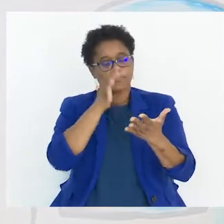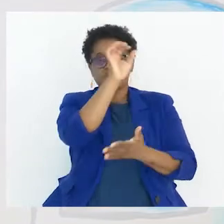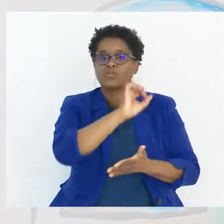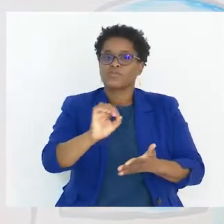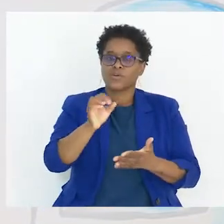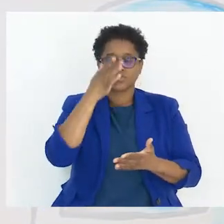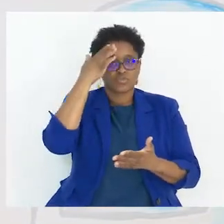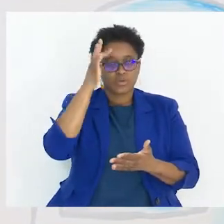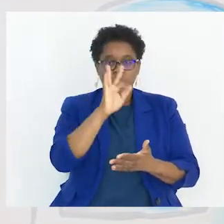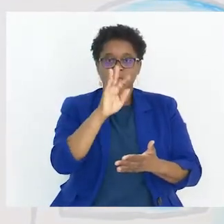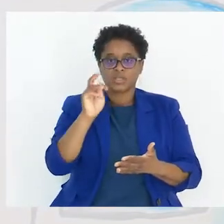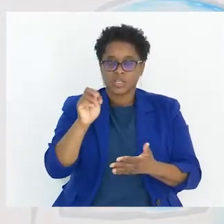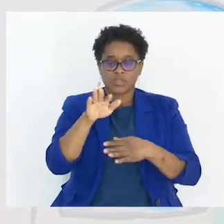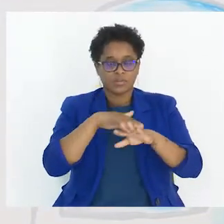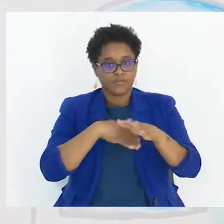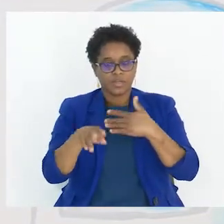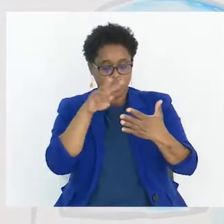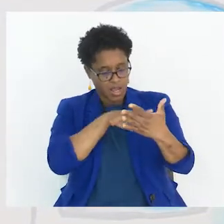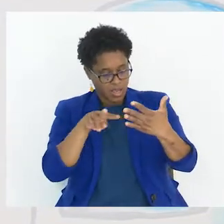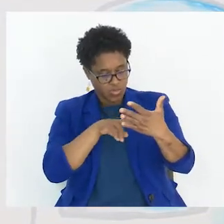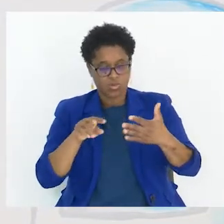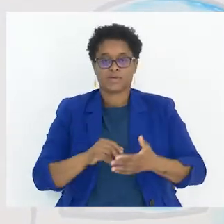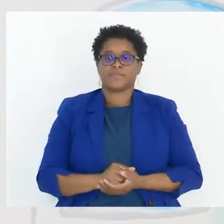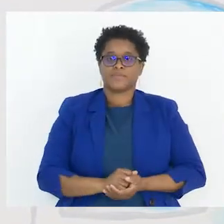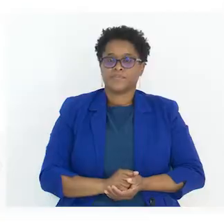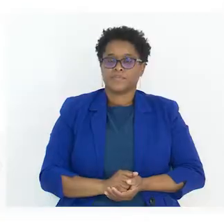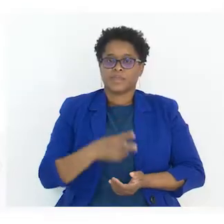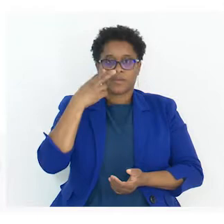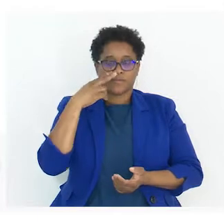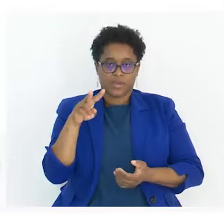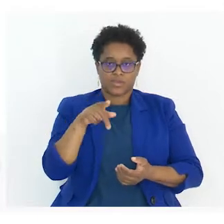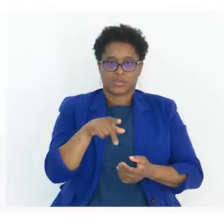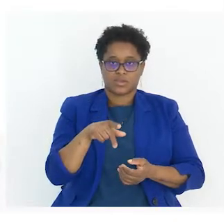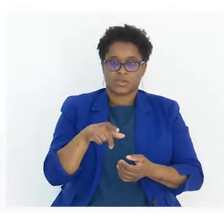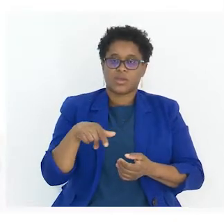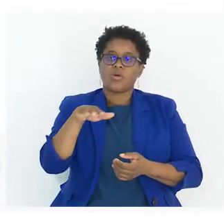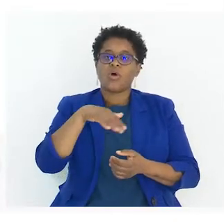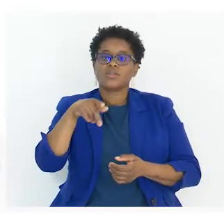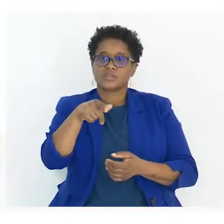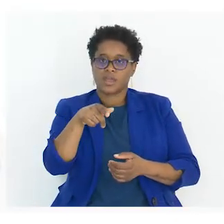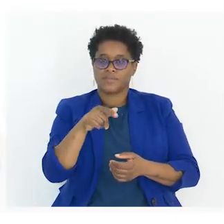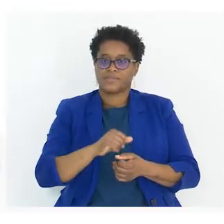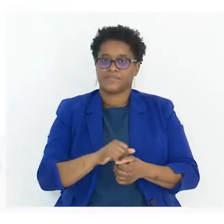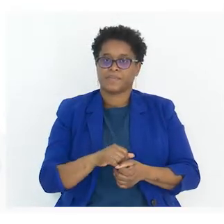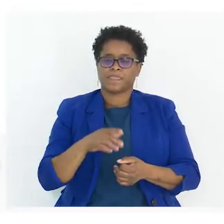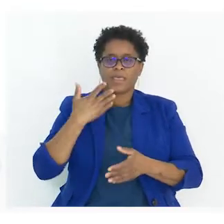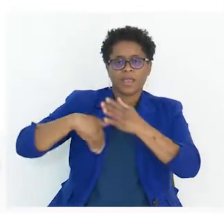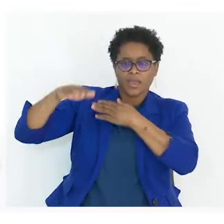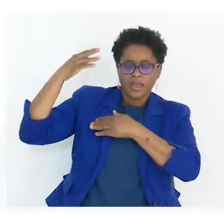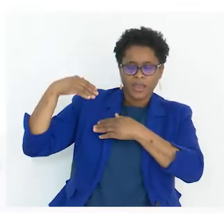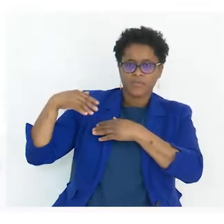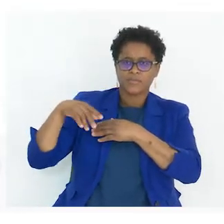página 43, para fazerem a leitura do parágrafo. Vejam. É no parágrafo onde